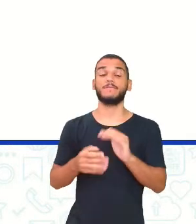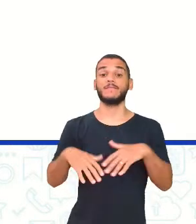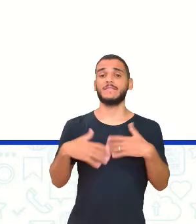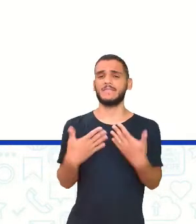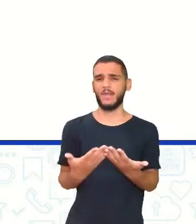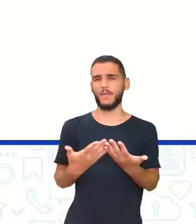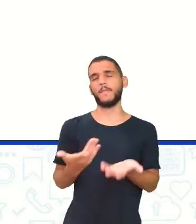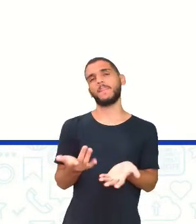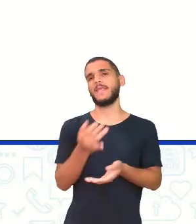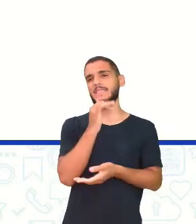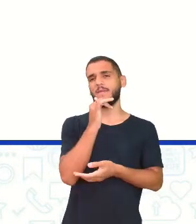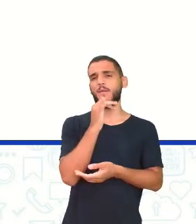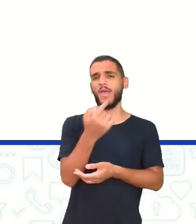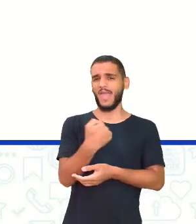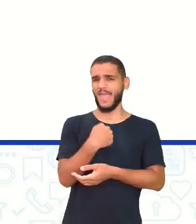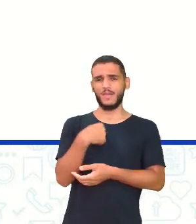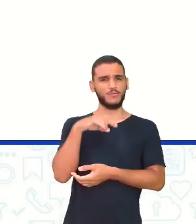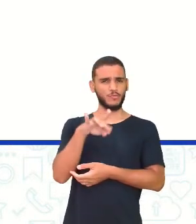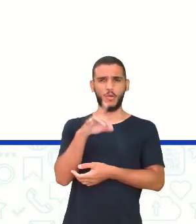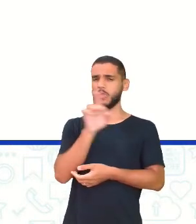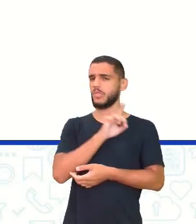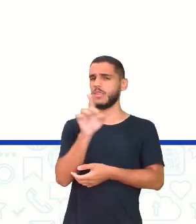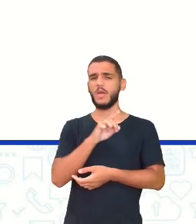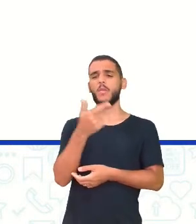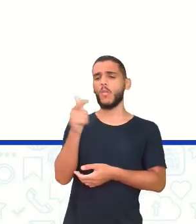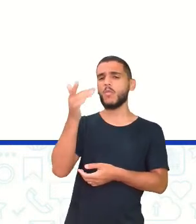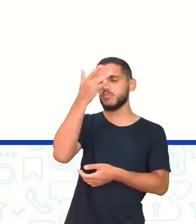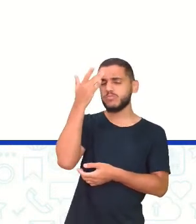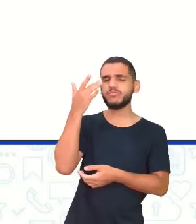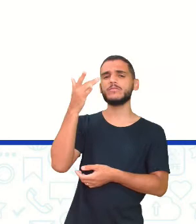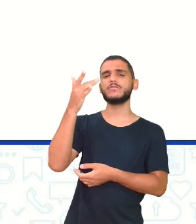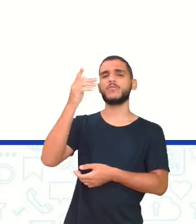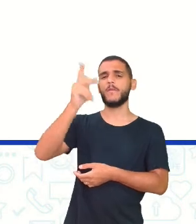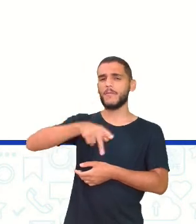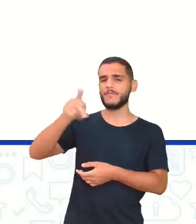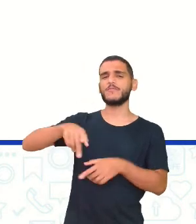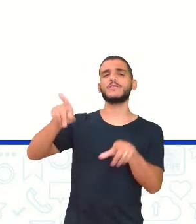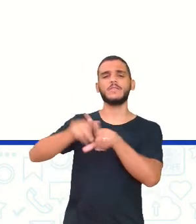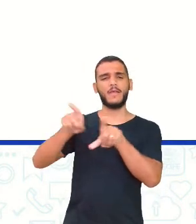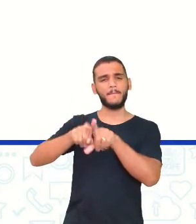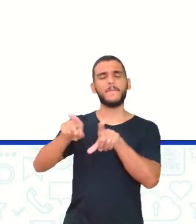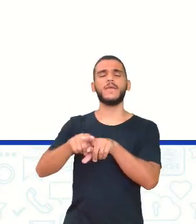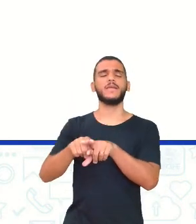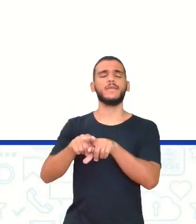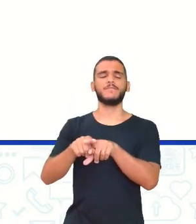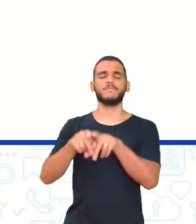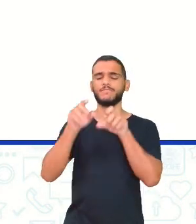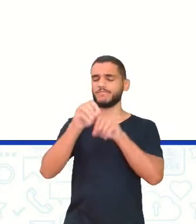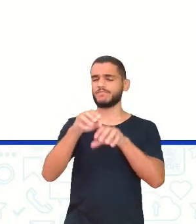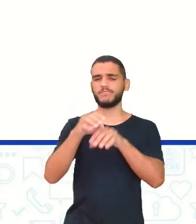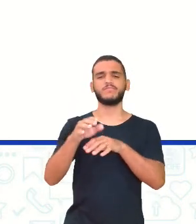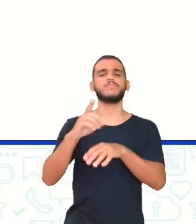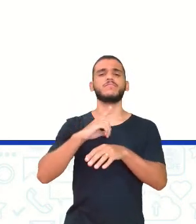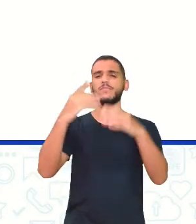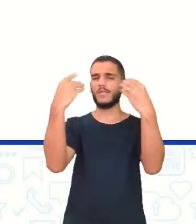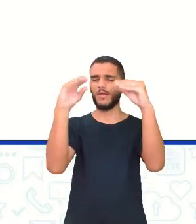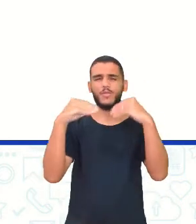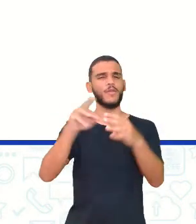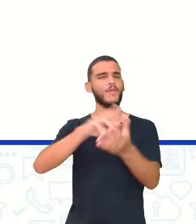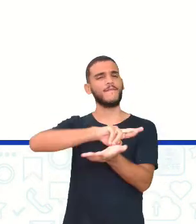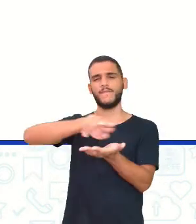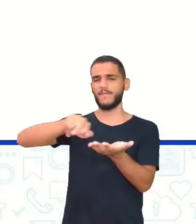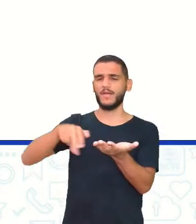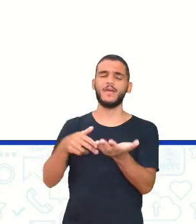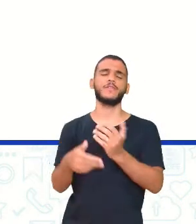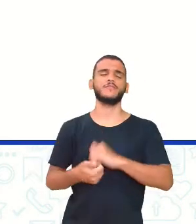que seja comigo, pode ser com outros professores que estavam dando aula ao vivo aqui na